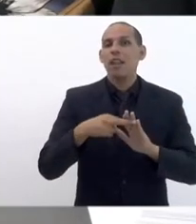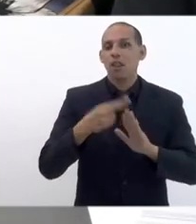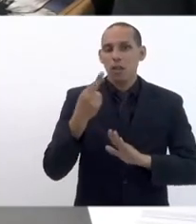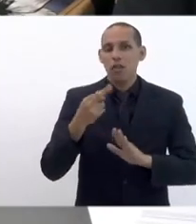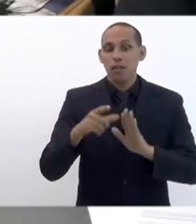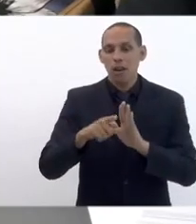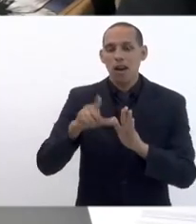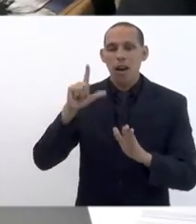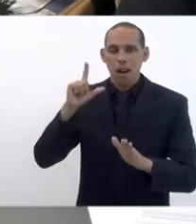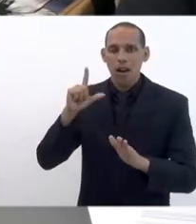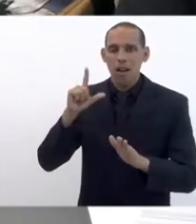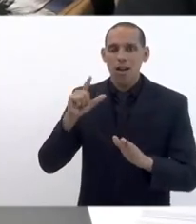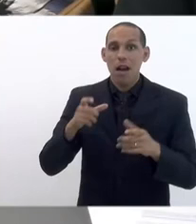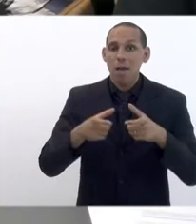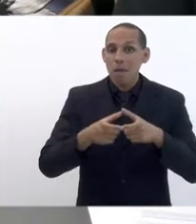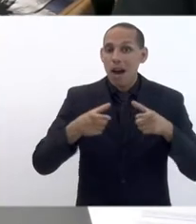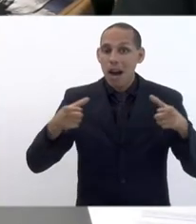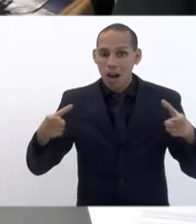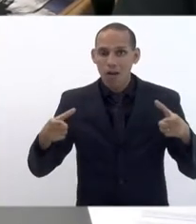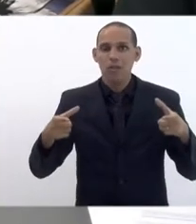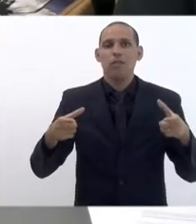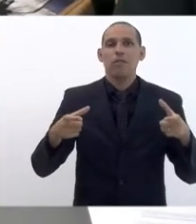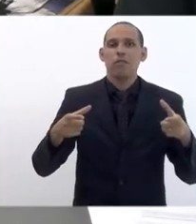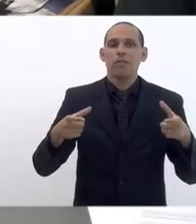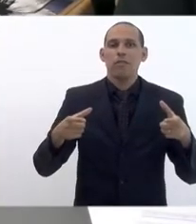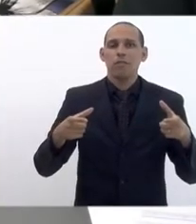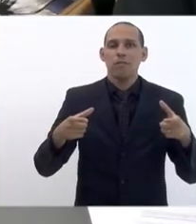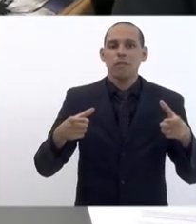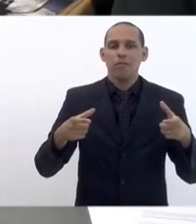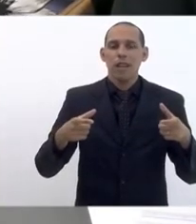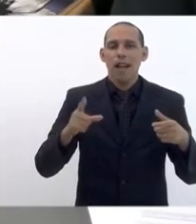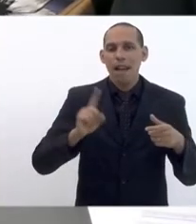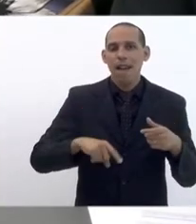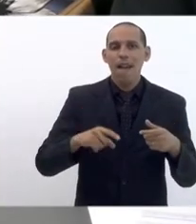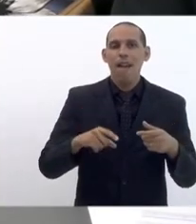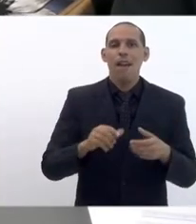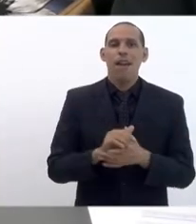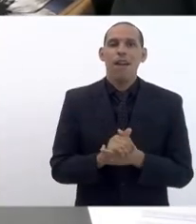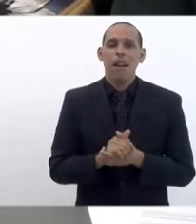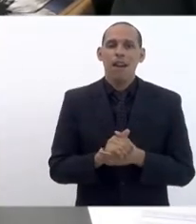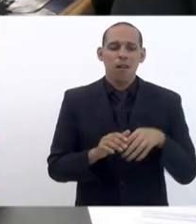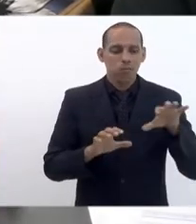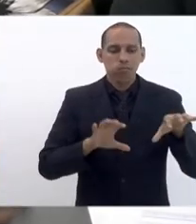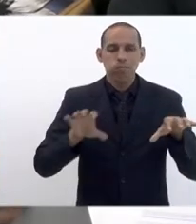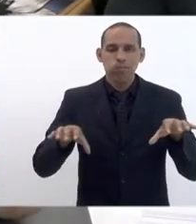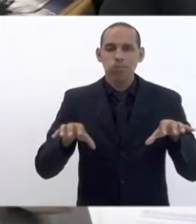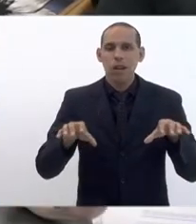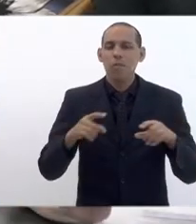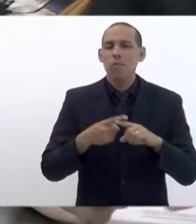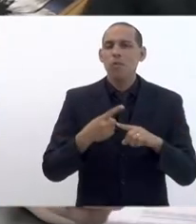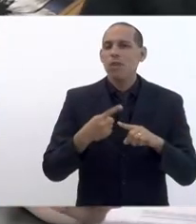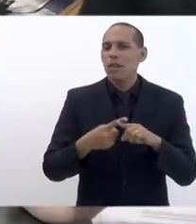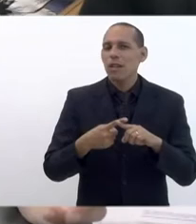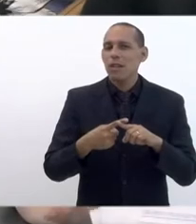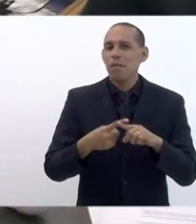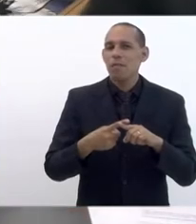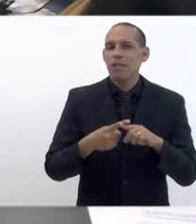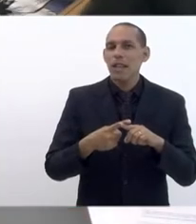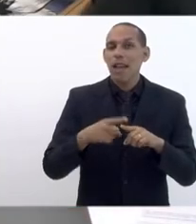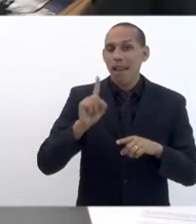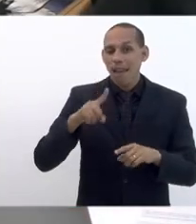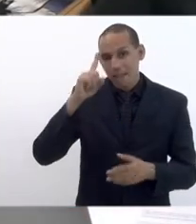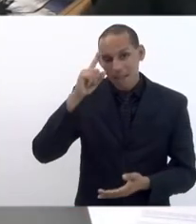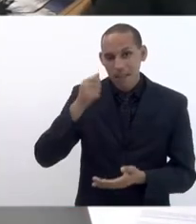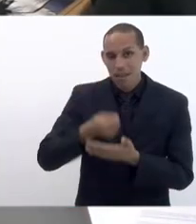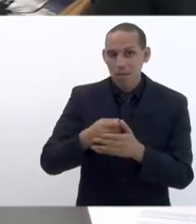absoluta das câmaras municipais de Engenheiro Paulo de Fronten e Paracambi. Me parece equivocado esse artigo, porque a decisão é de competência da